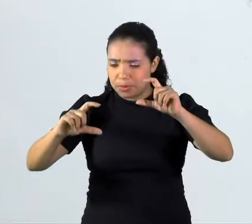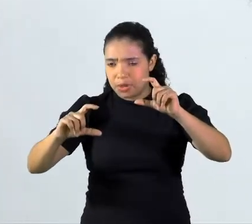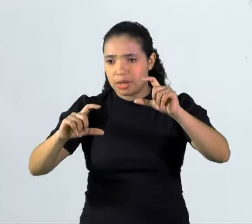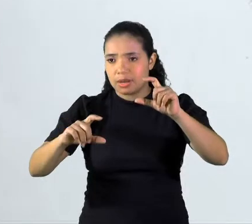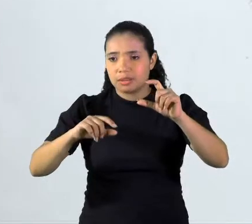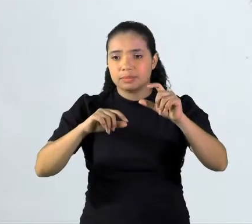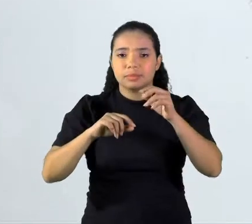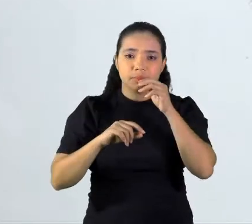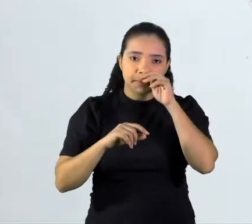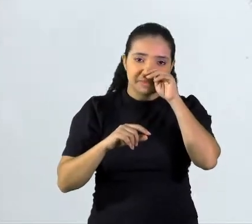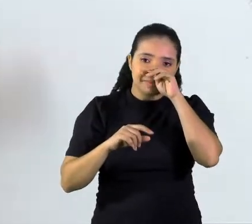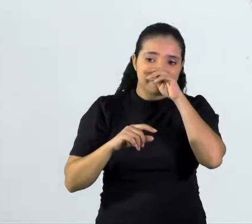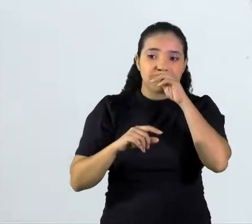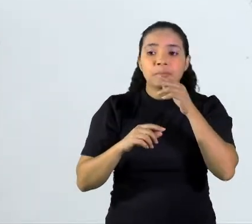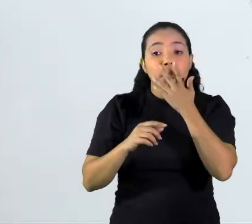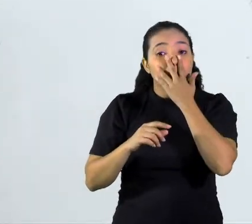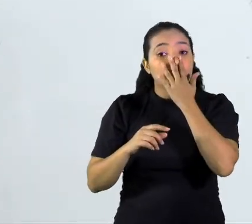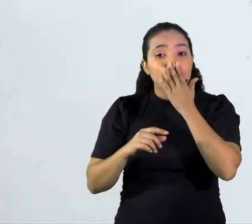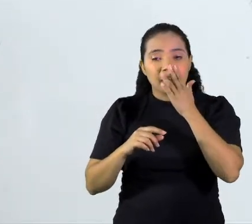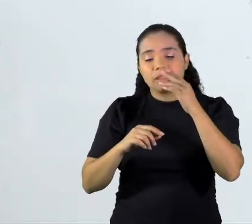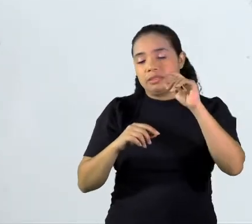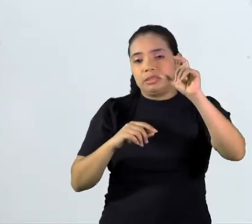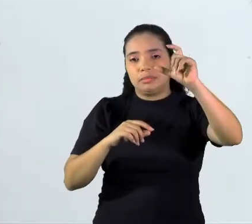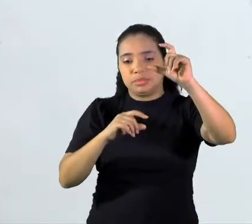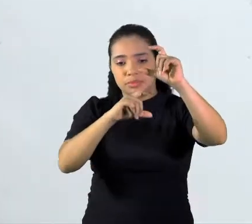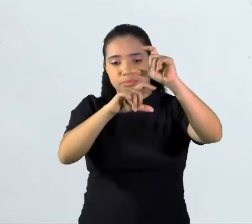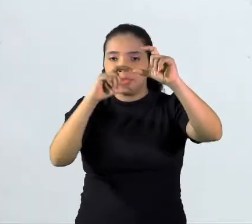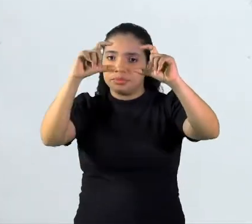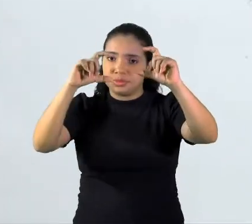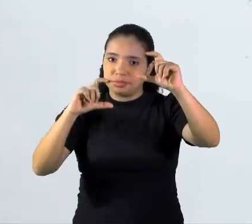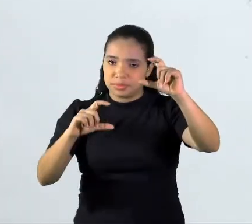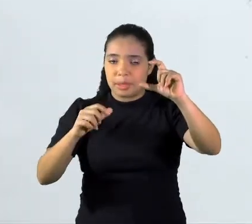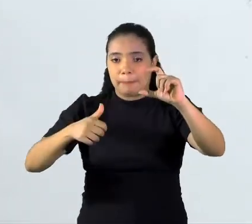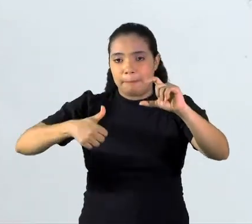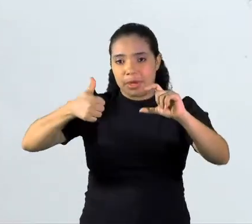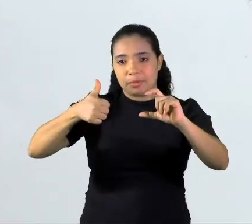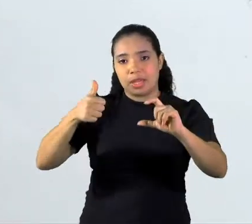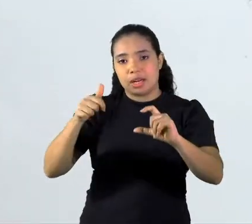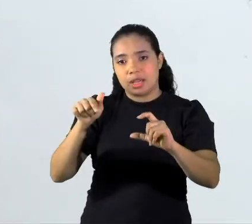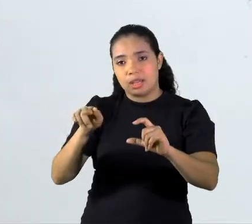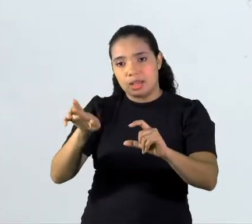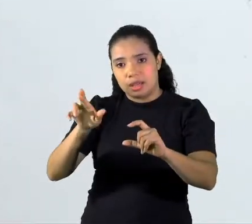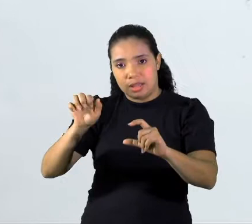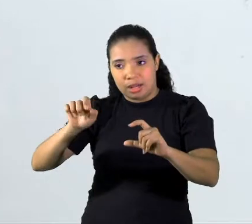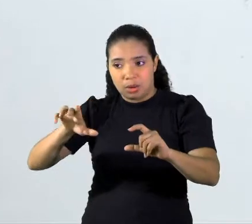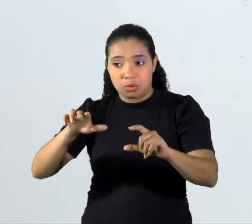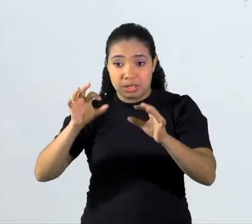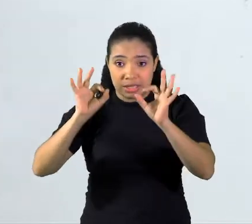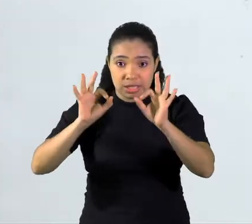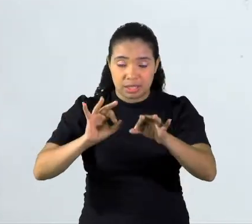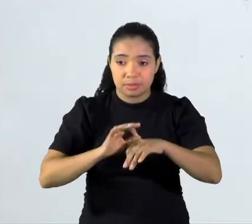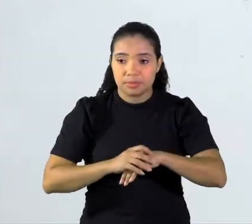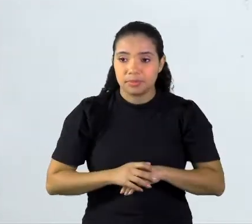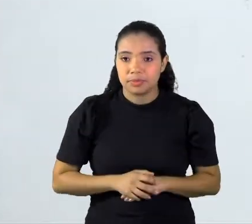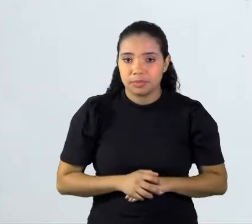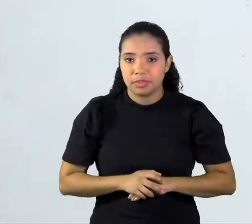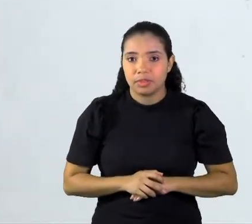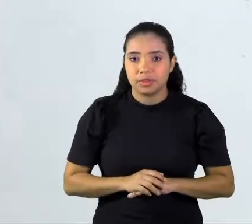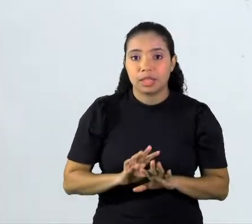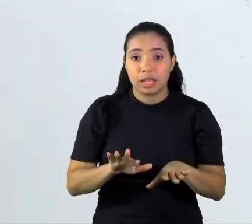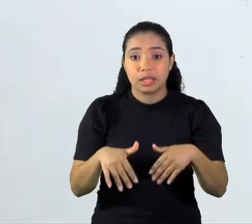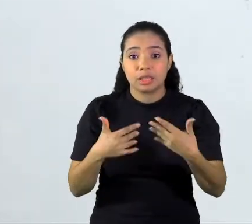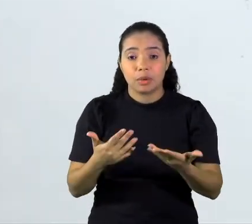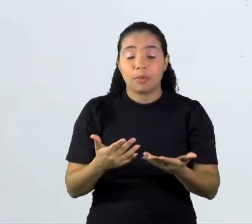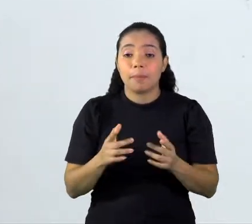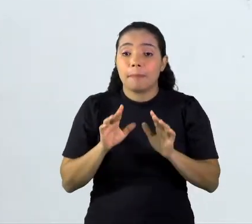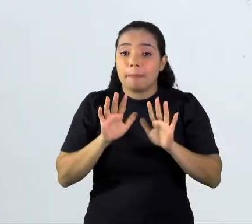1, aparentemente se tornará uma equação do primeiro grau, na hora que eu reduzir os termos, ok? Então, mas tem uma situação